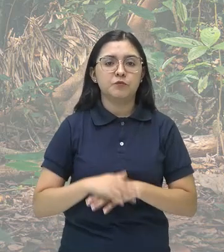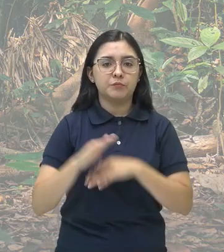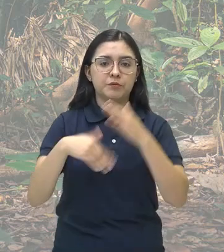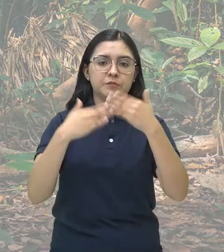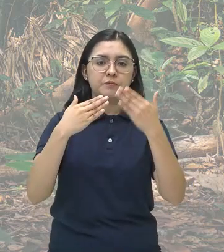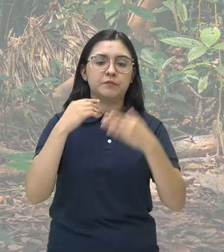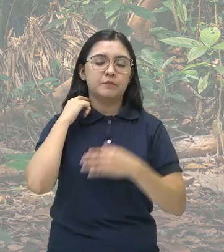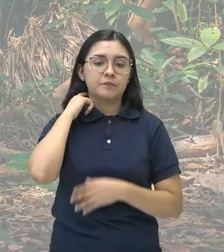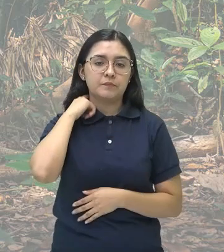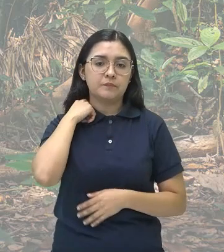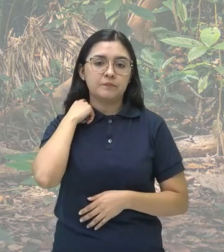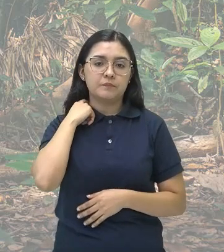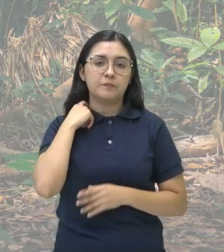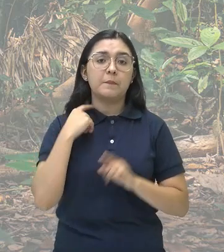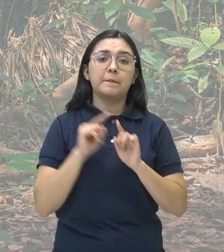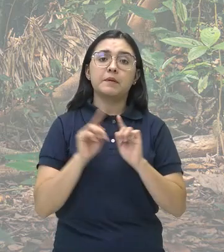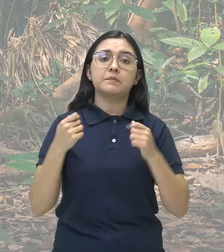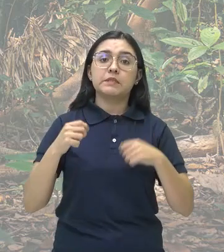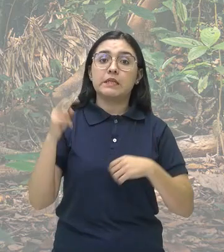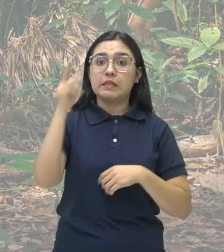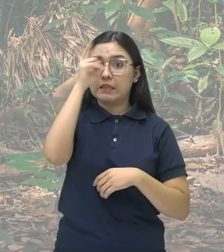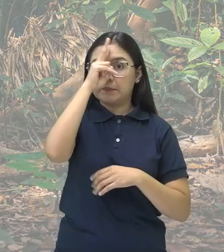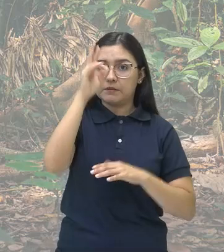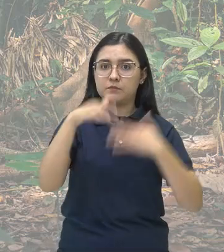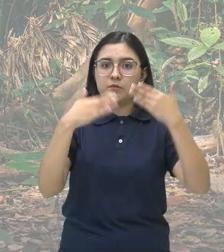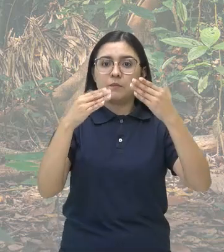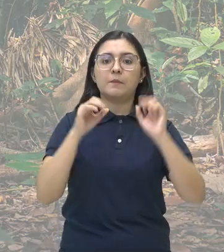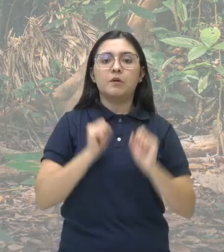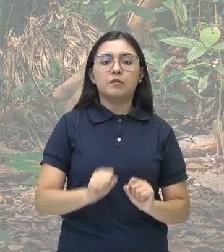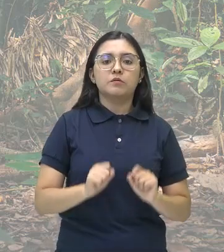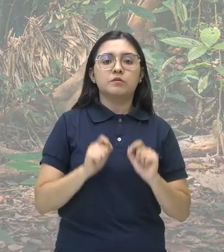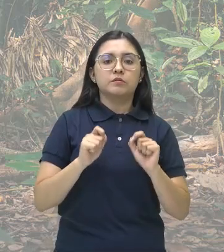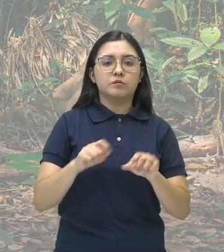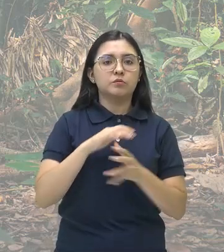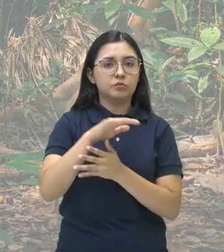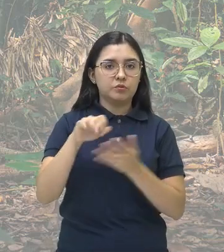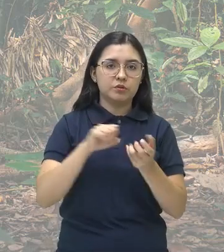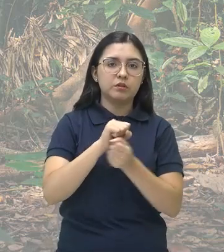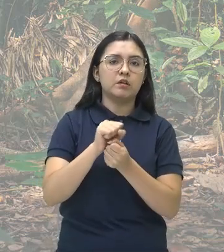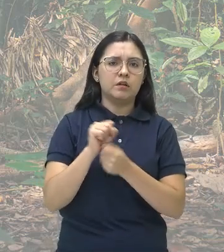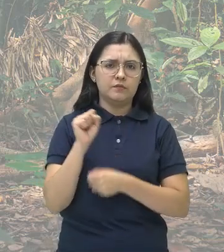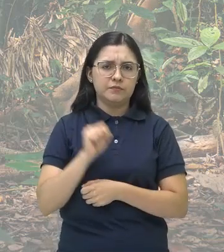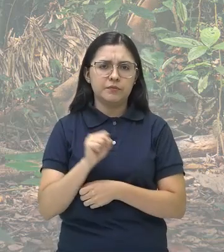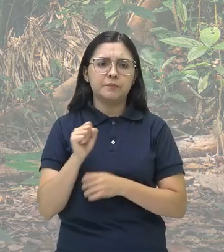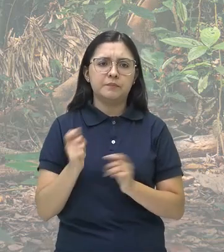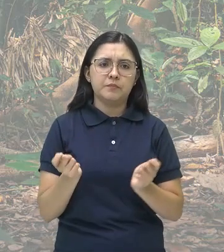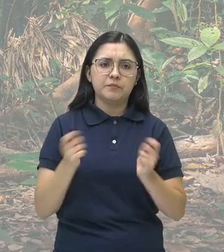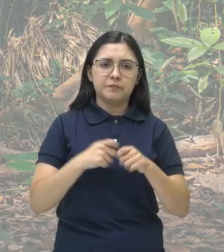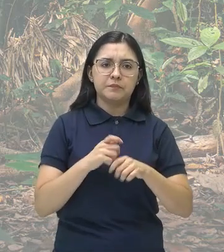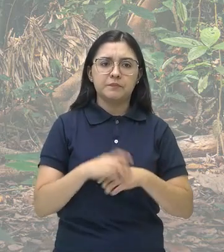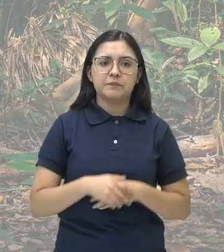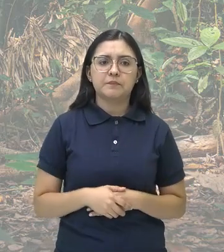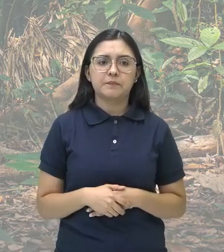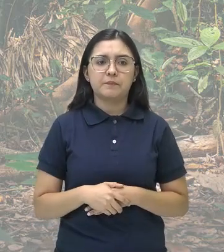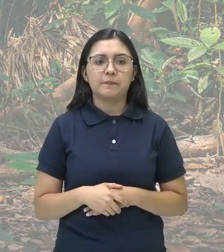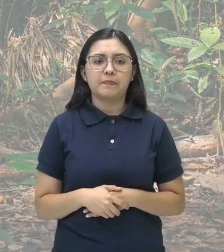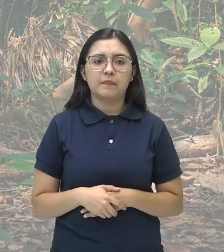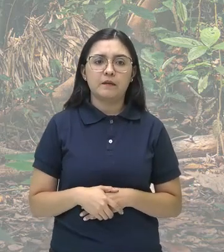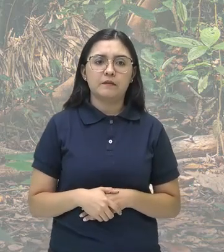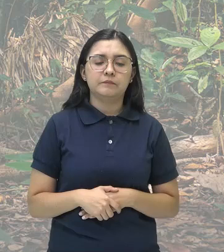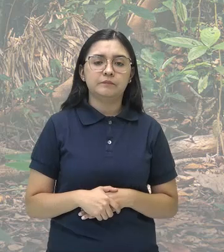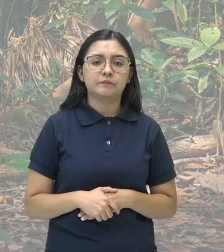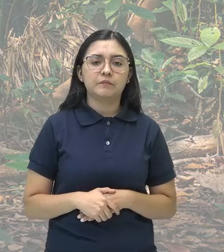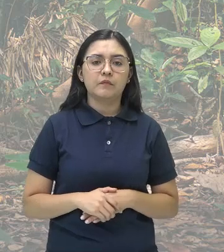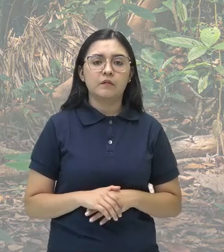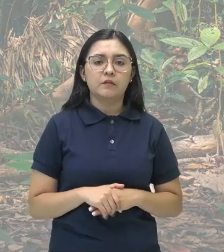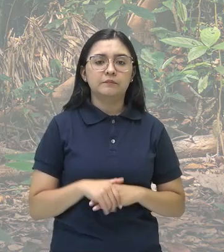progresso. Só que tem que lembrar, esse progresso ele pode ser o quê? Sustentável, sim. Perfeito, então? Então, gente,